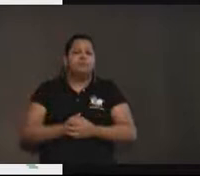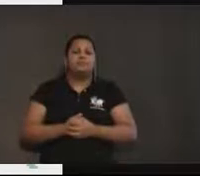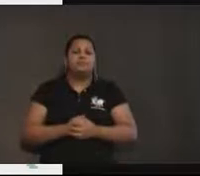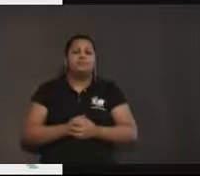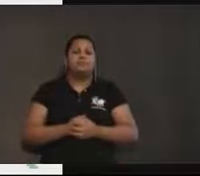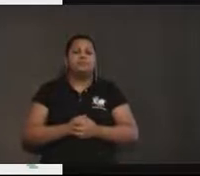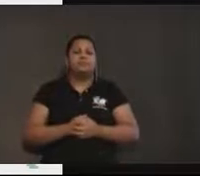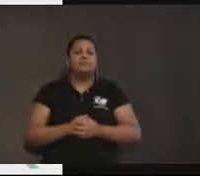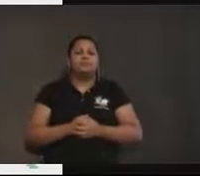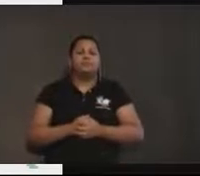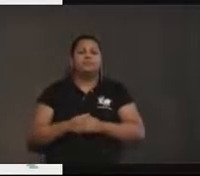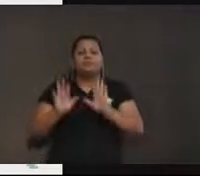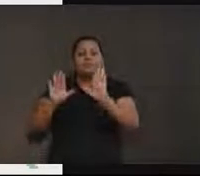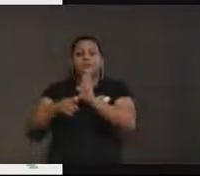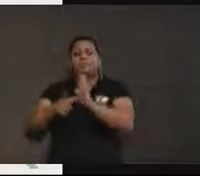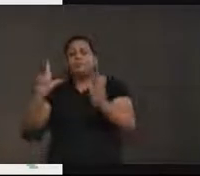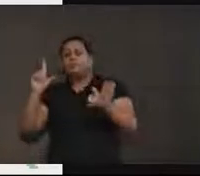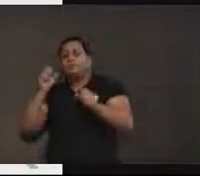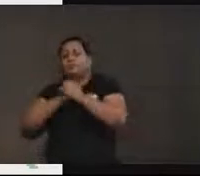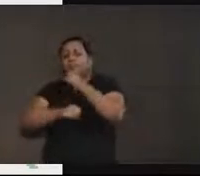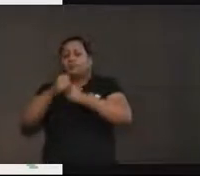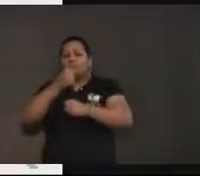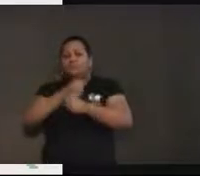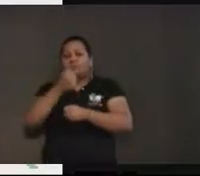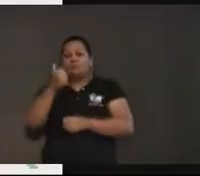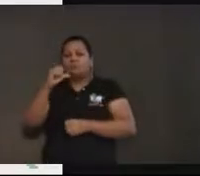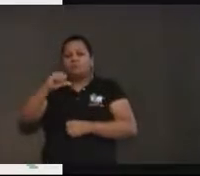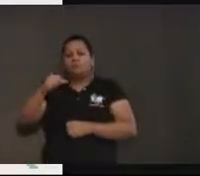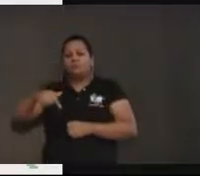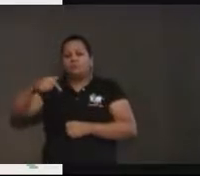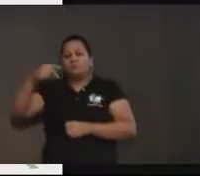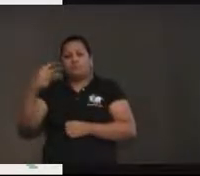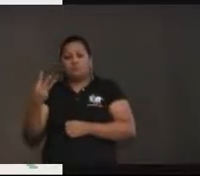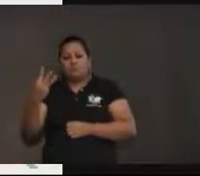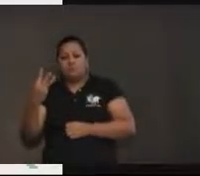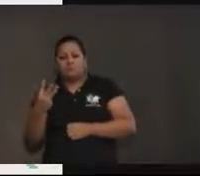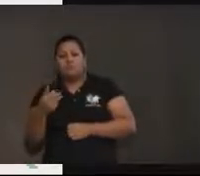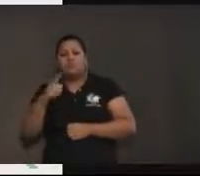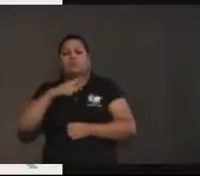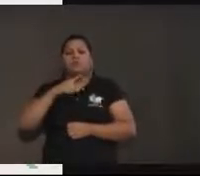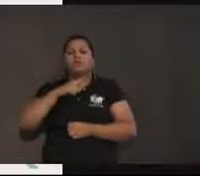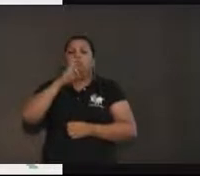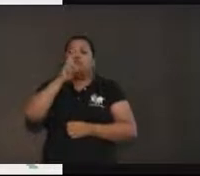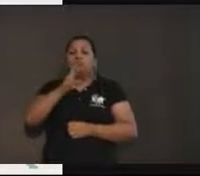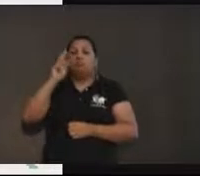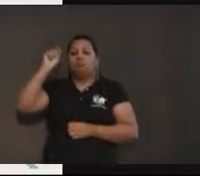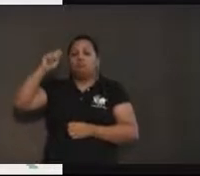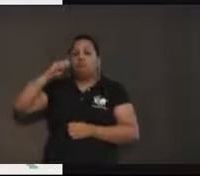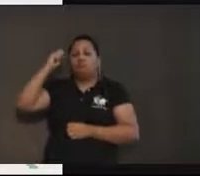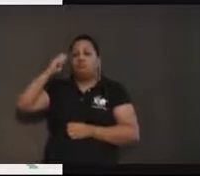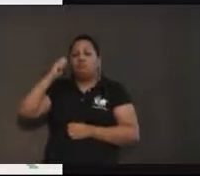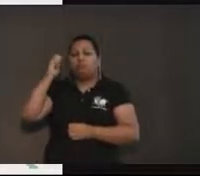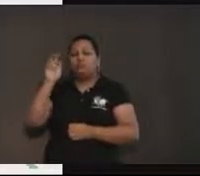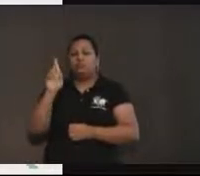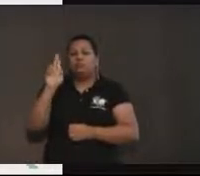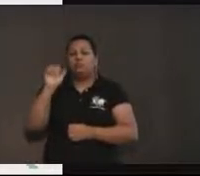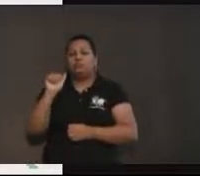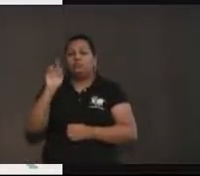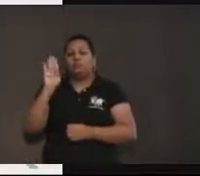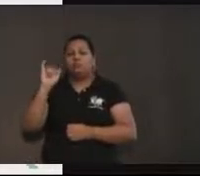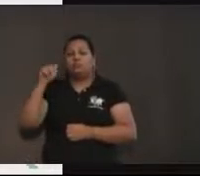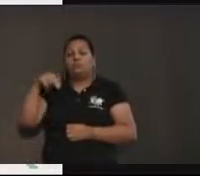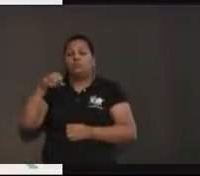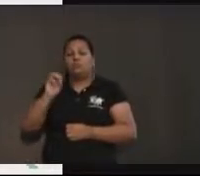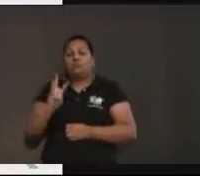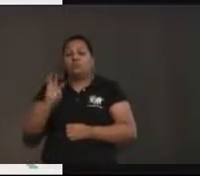em 73 tem um resultado famoso de ambrosetti rabinovitz o e adaptações para de